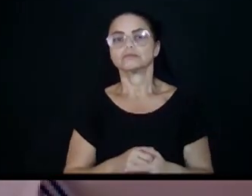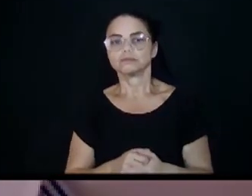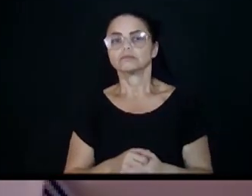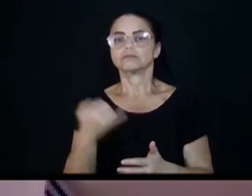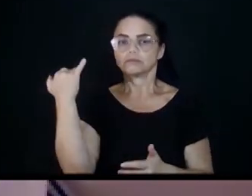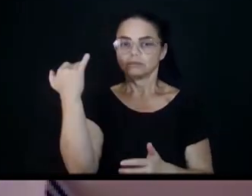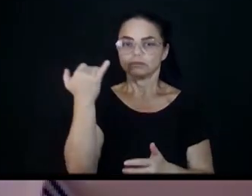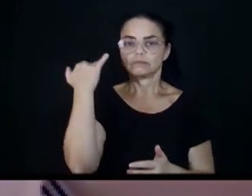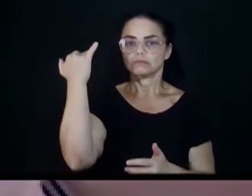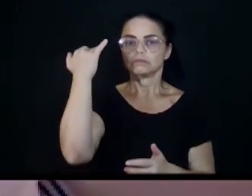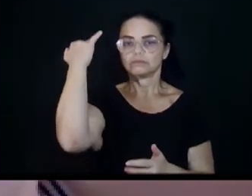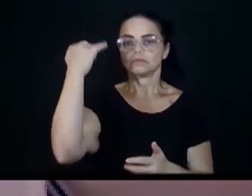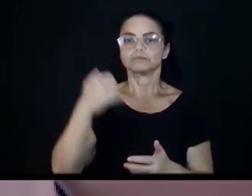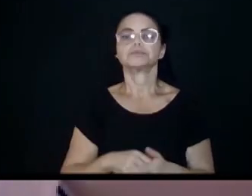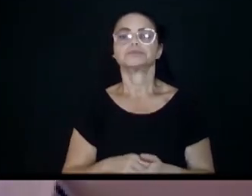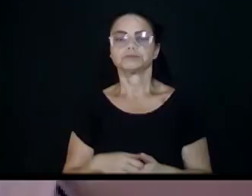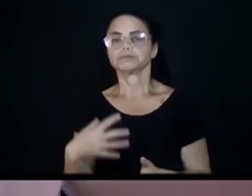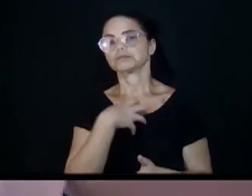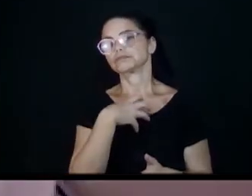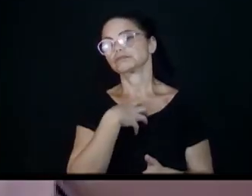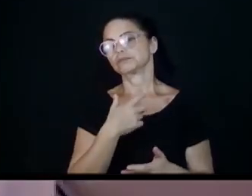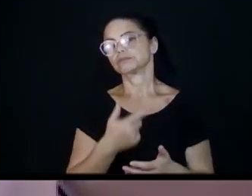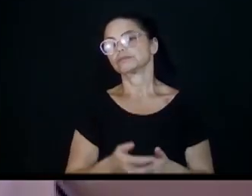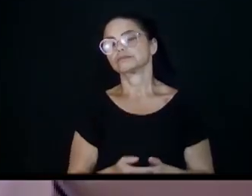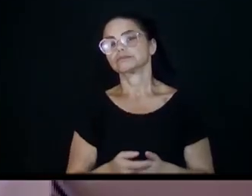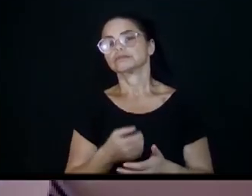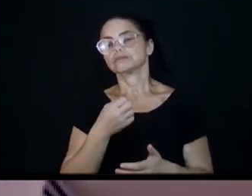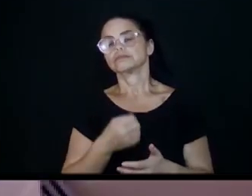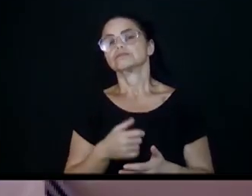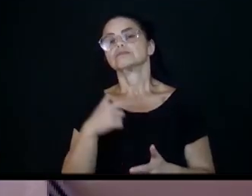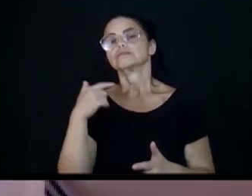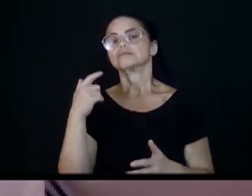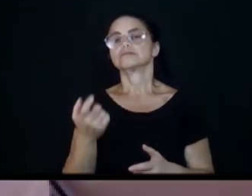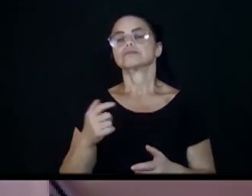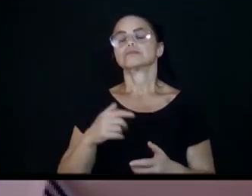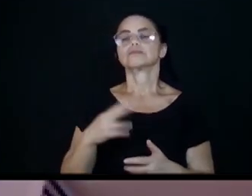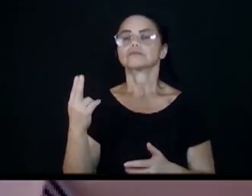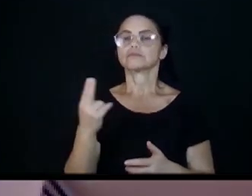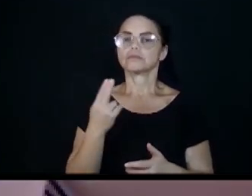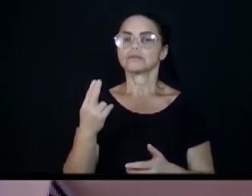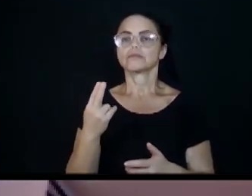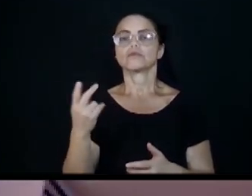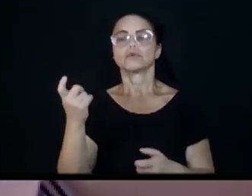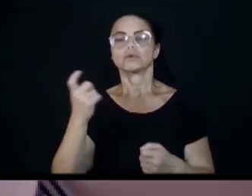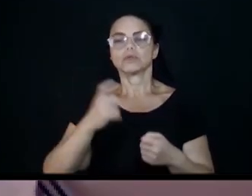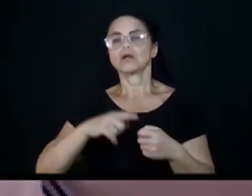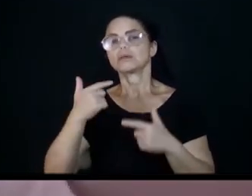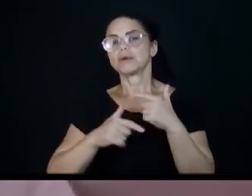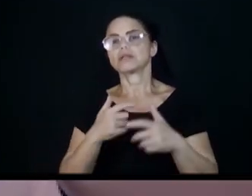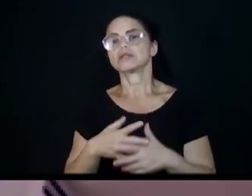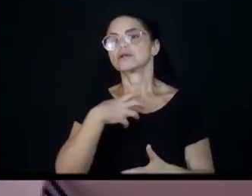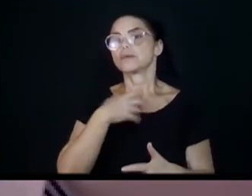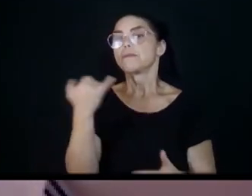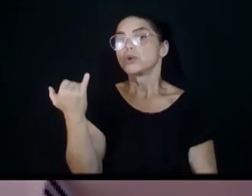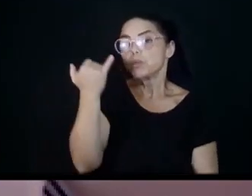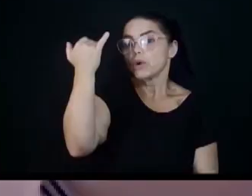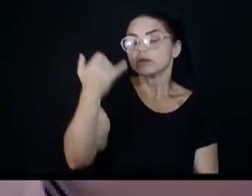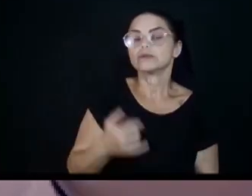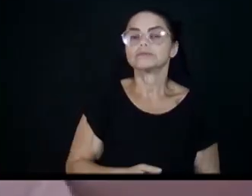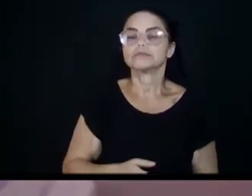se sentir útil, porque muitas vezes acomete pessoas jovens. Você já pensou a gente perder um paciente jovem que